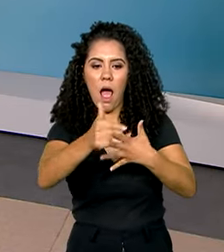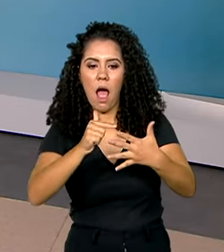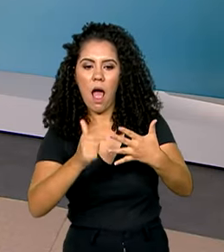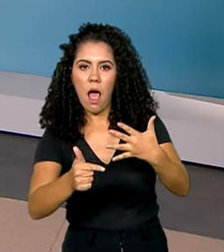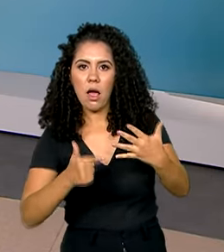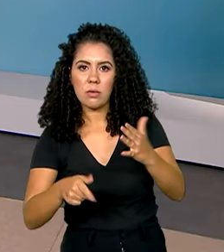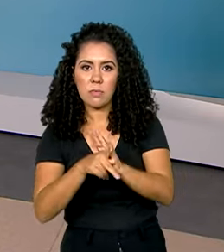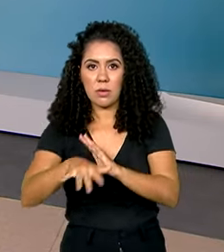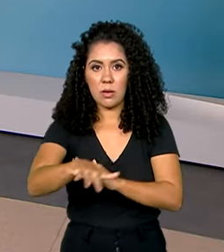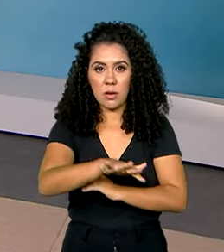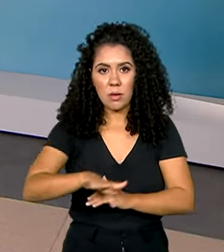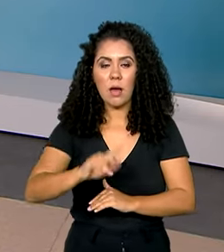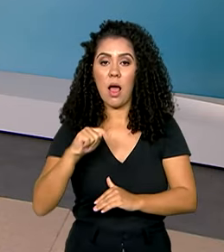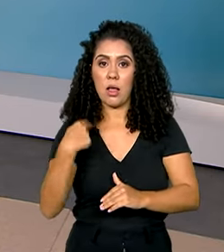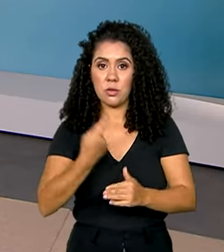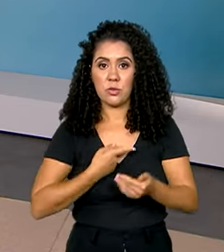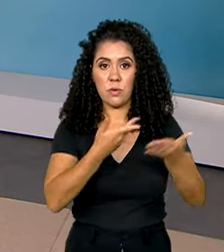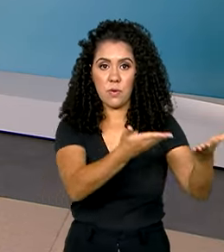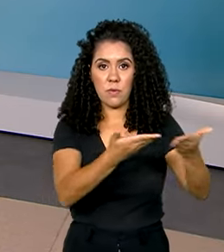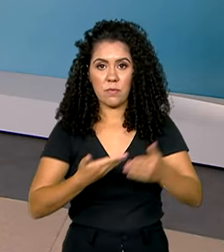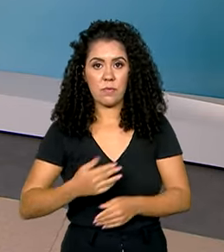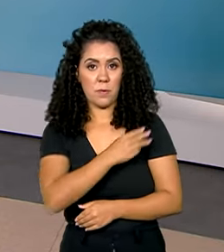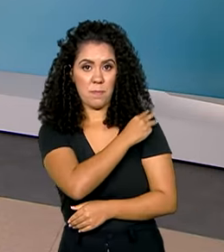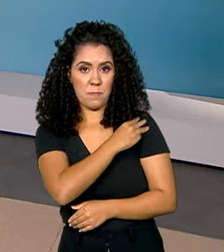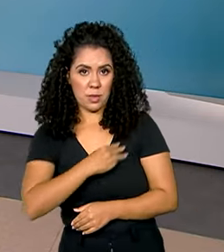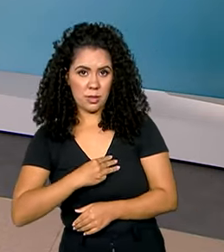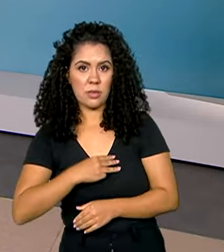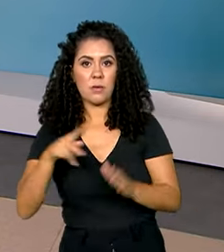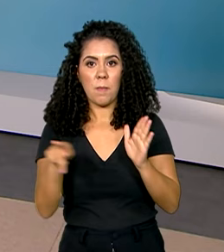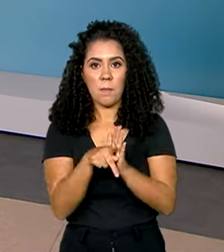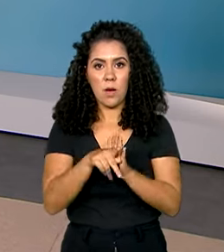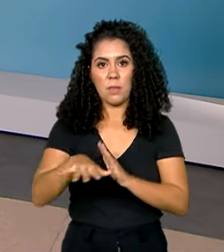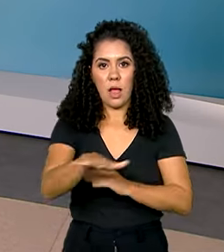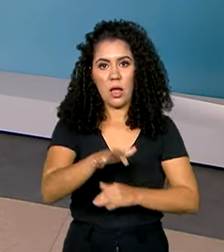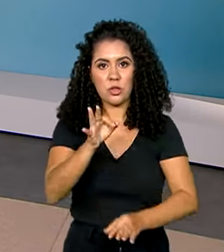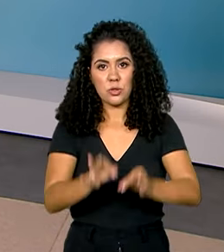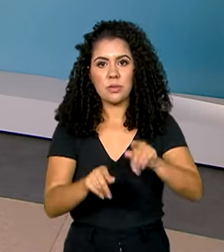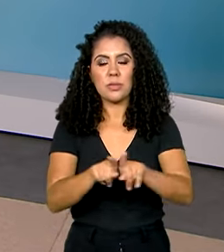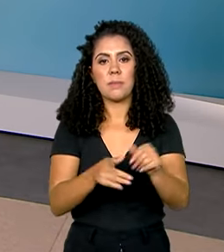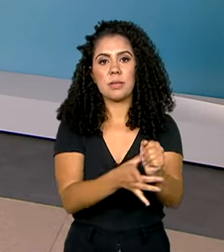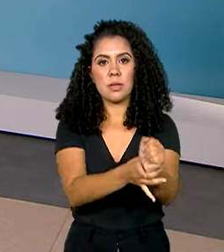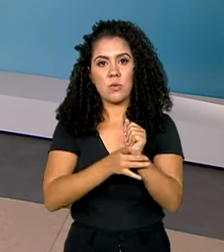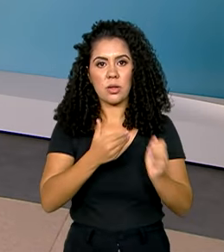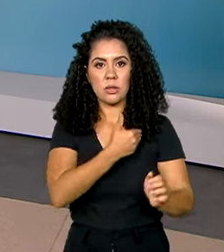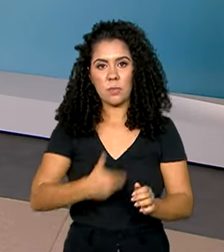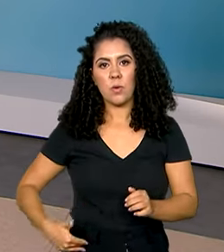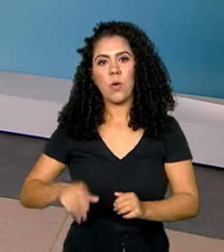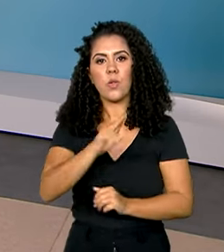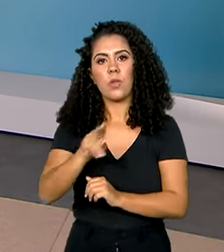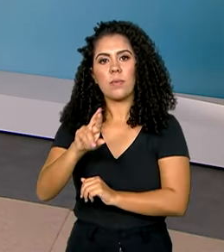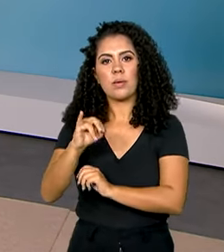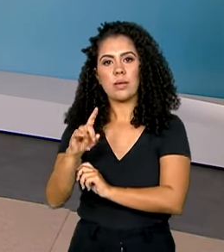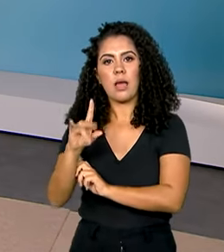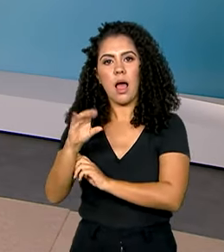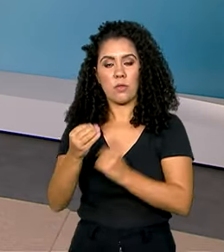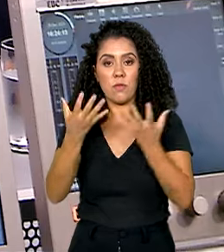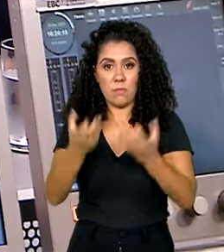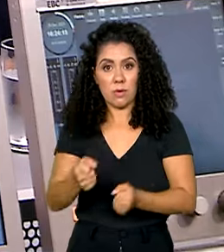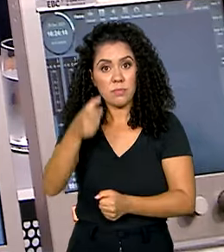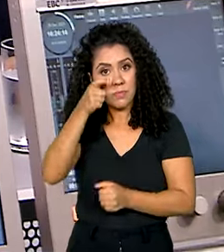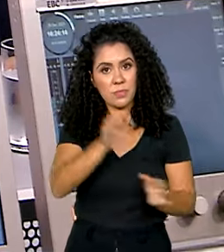a Voz do Brasil recebe o ministro em exercício da Justiça e Segurança Pública, Ricardo Capelli. Vamos